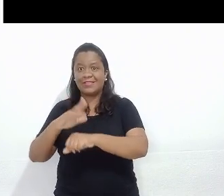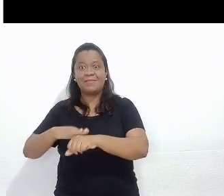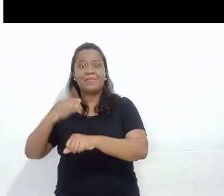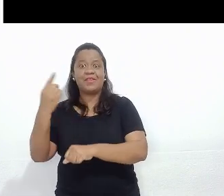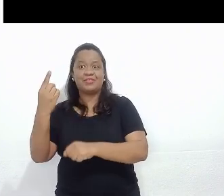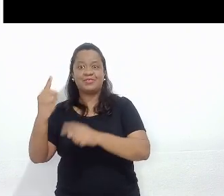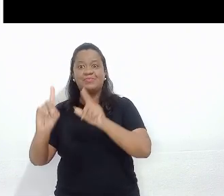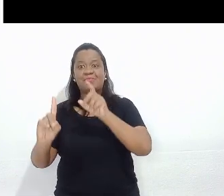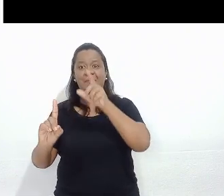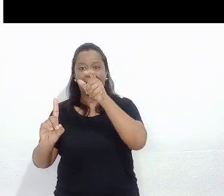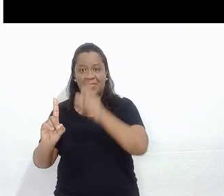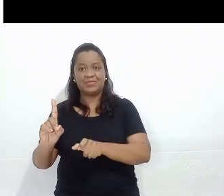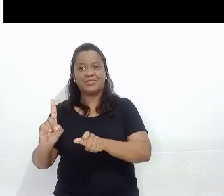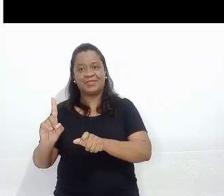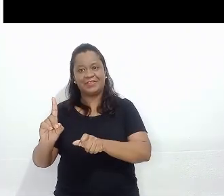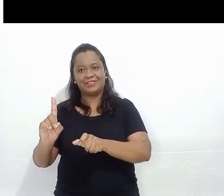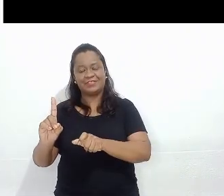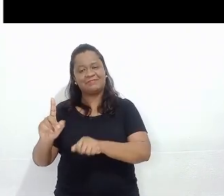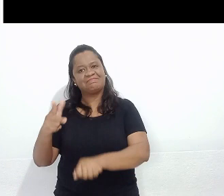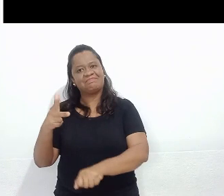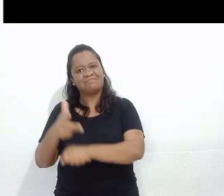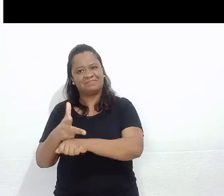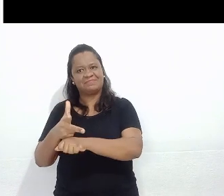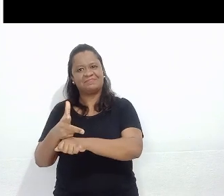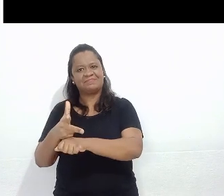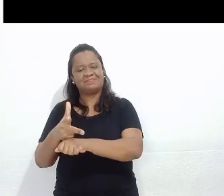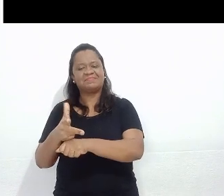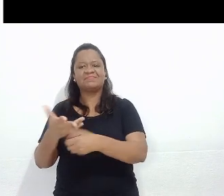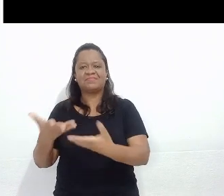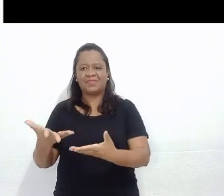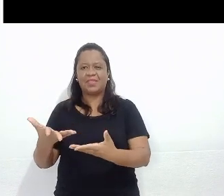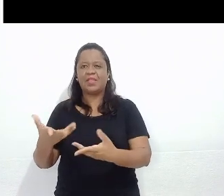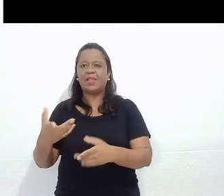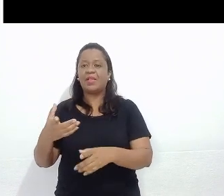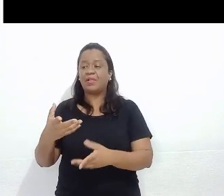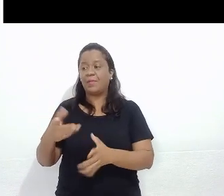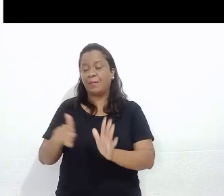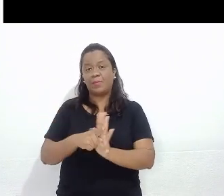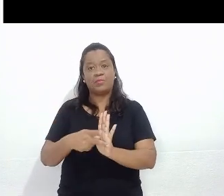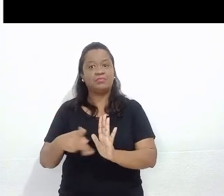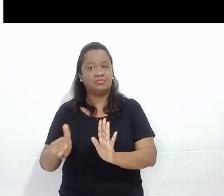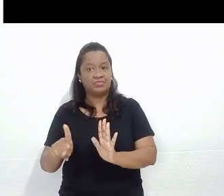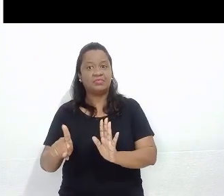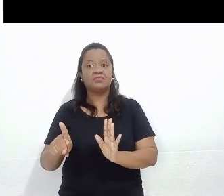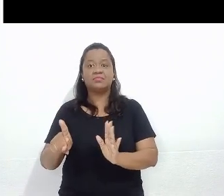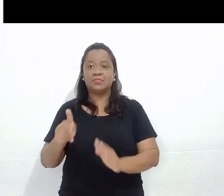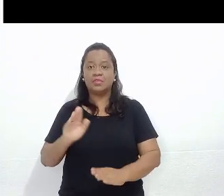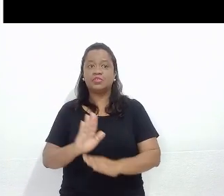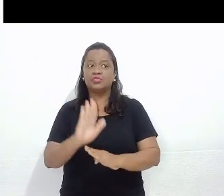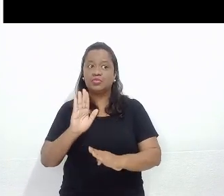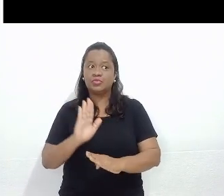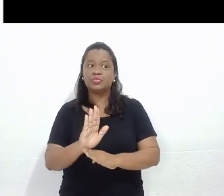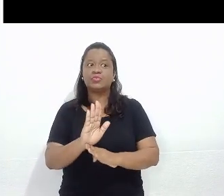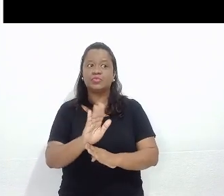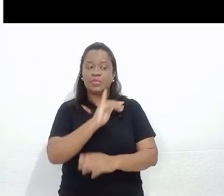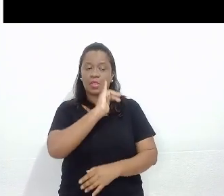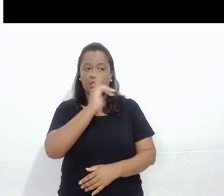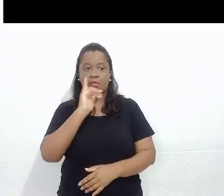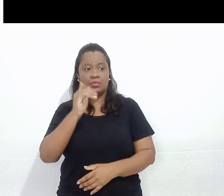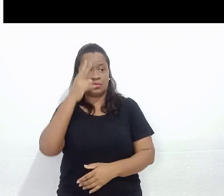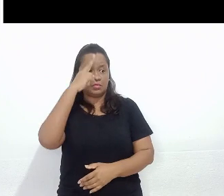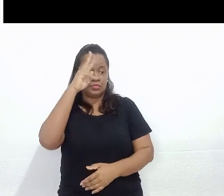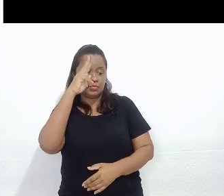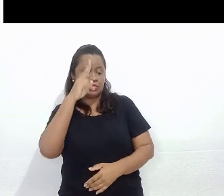uma assinatura dele, um estilo dele. Tá? Ele ajuda a contar essa história, né? As decisões dele de movimento